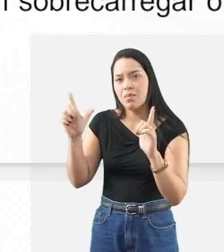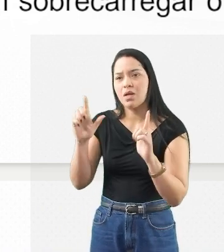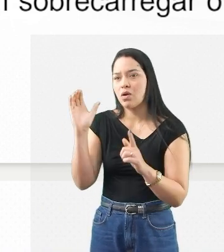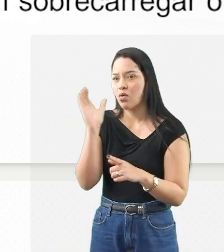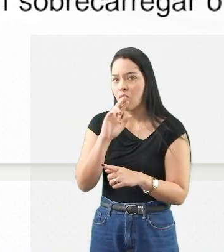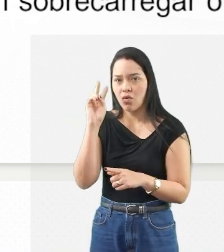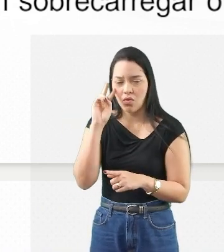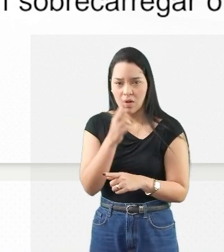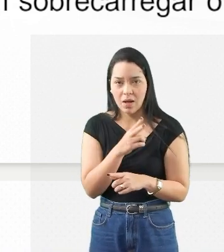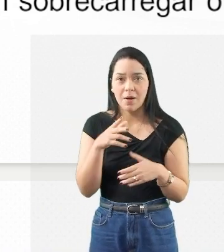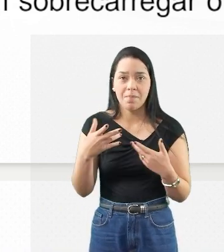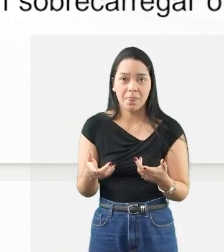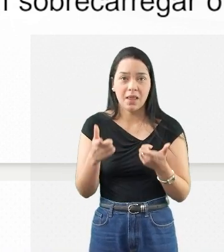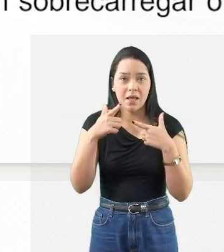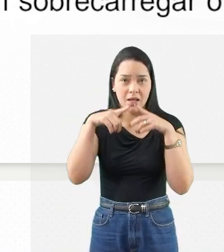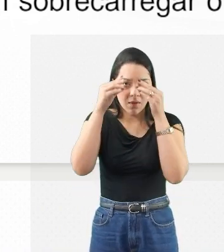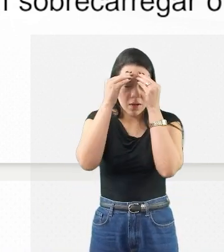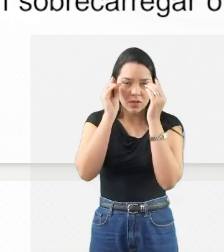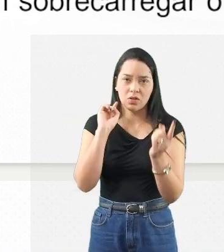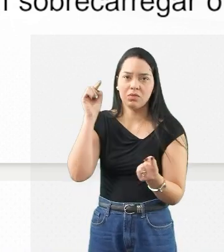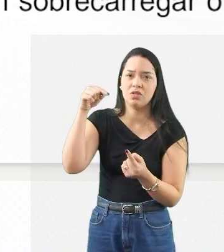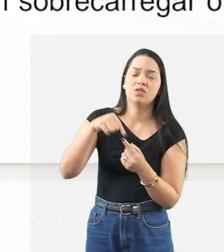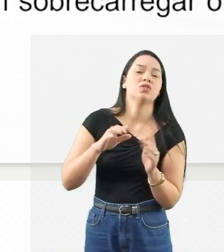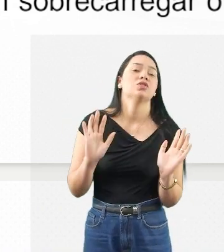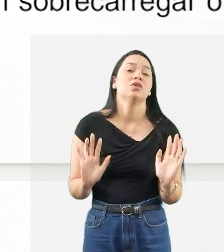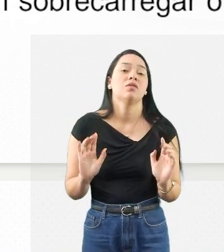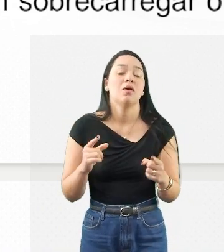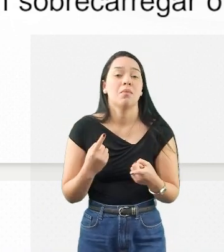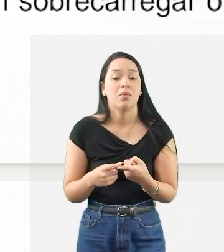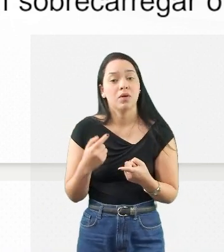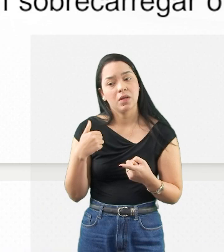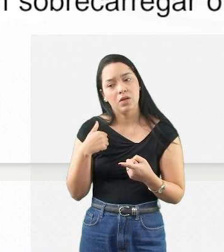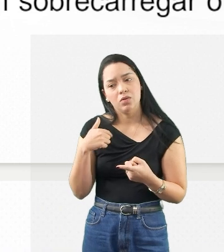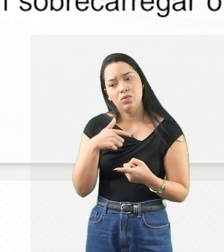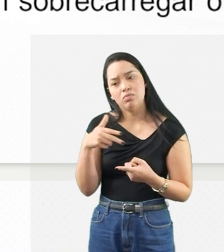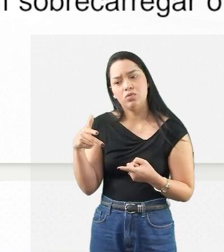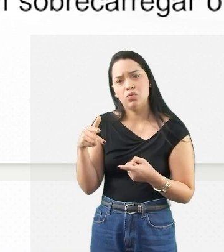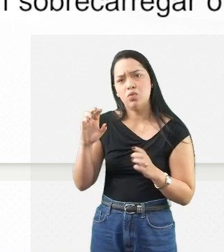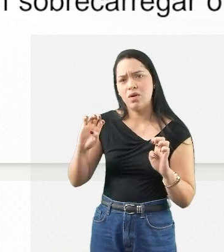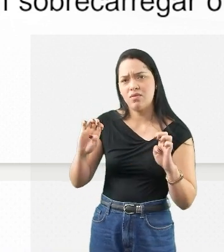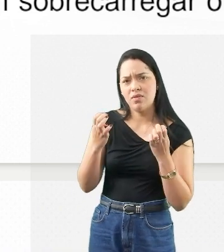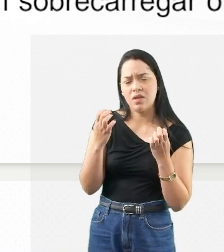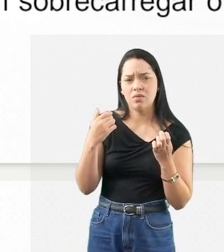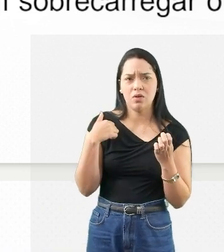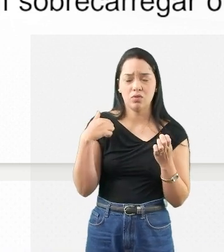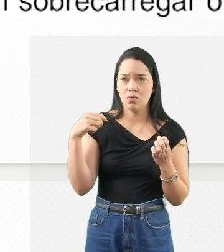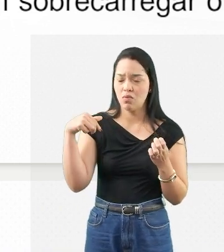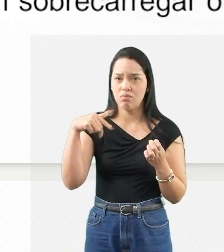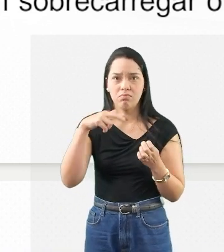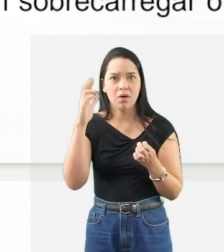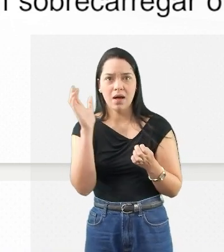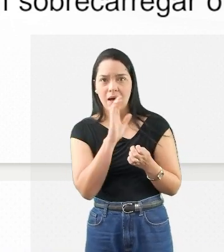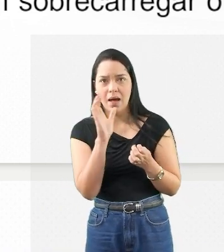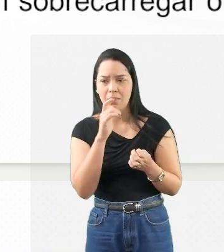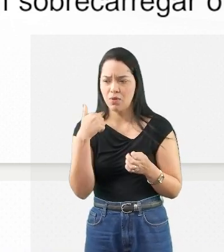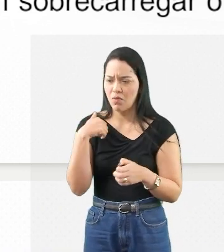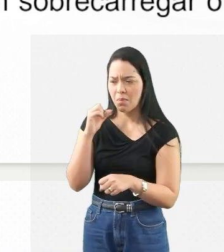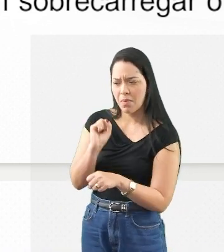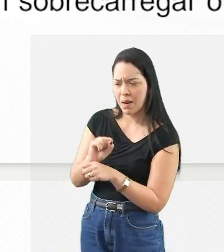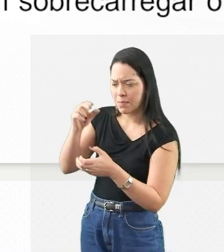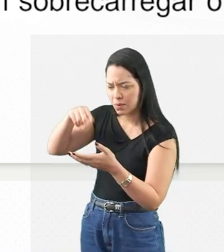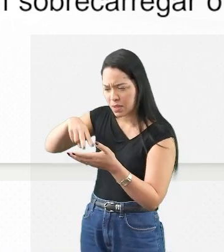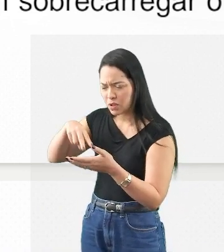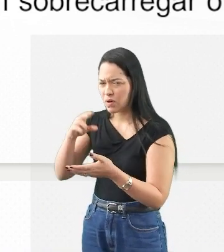fazer a leitura. A linguagem bem objetiva, até porque quando eu estou passando num evento, em algum lugar, eu estou ali muito rápido, passando, eu não vou parar para fazer